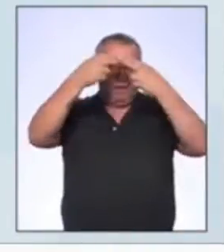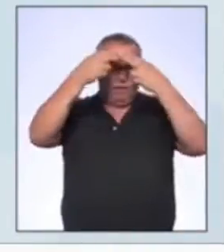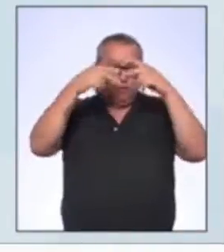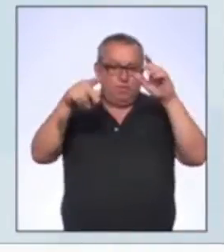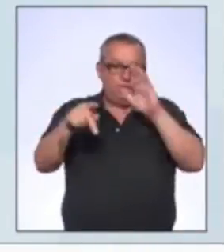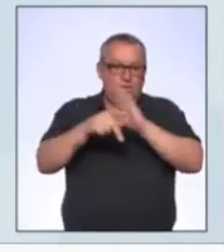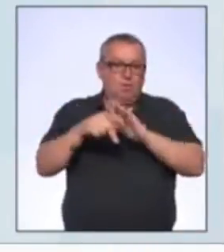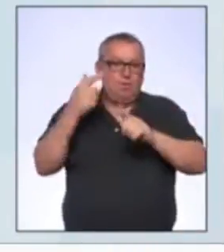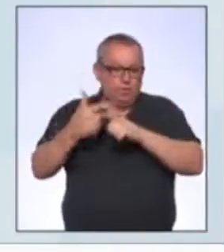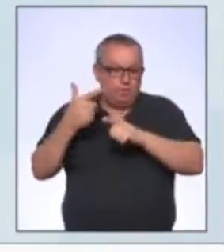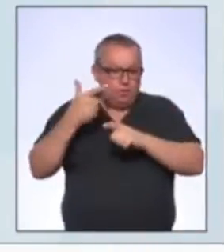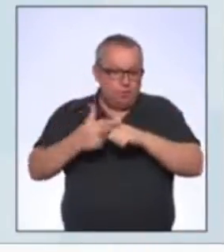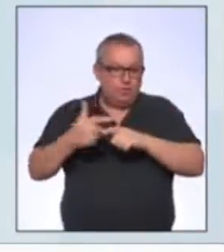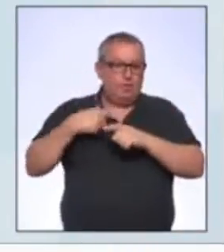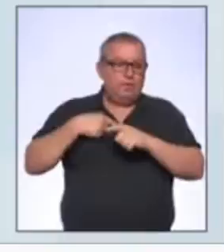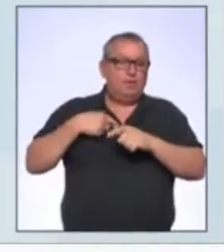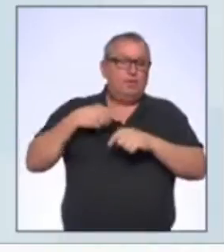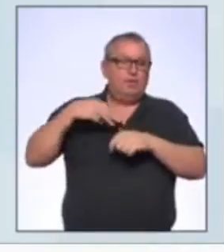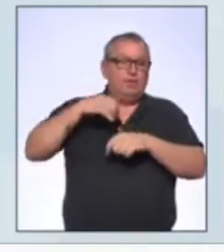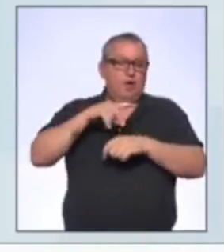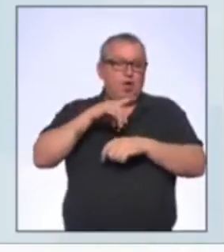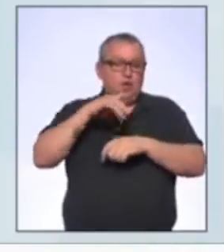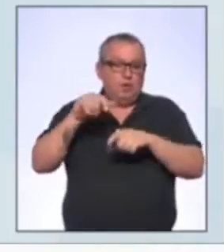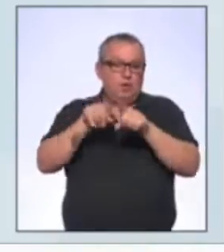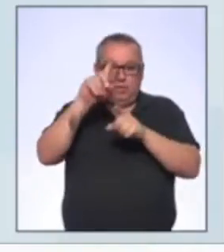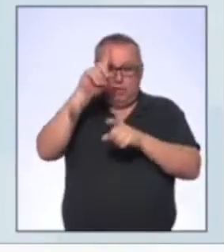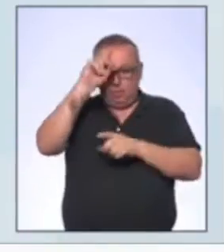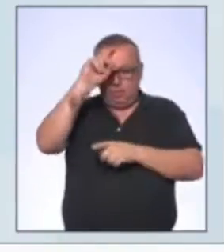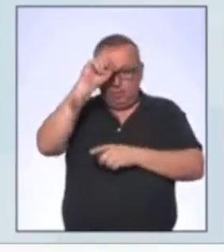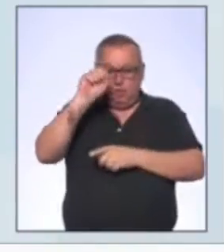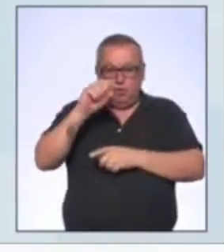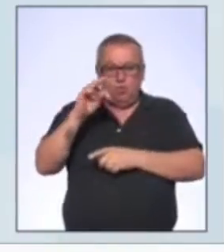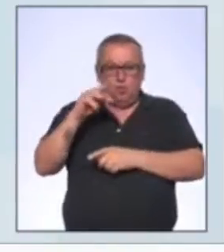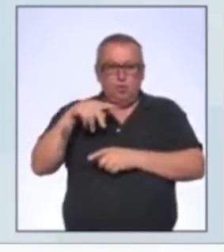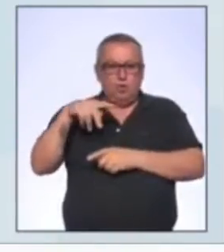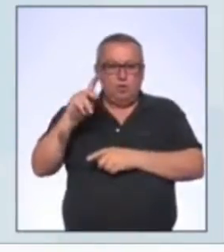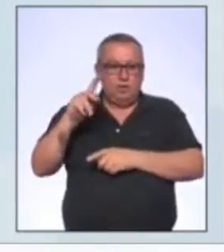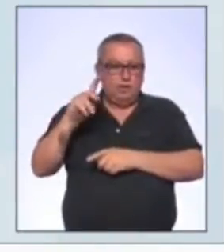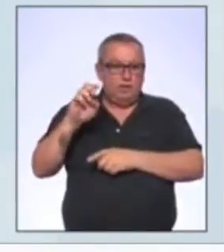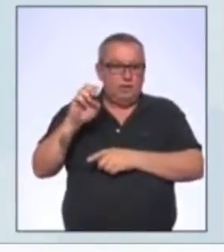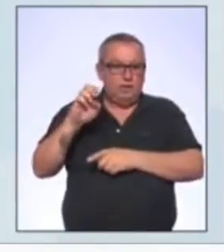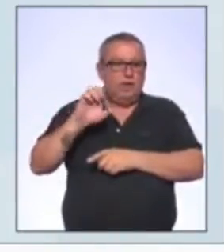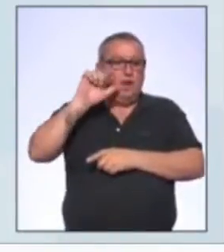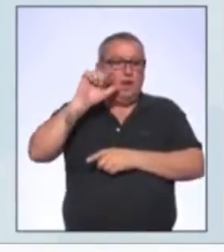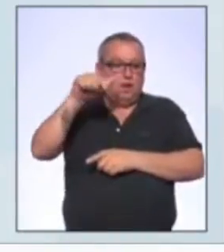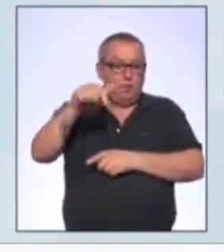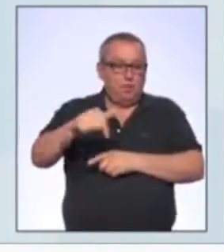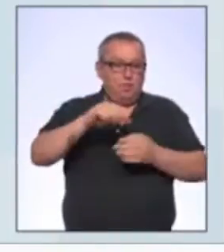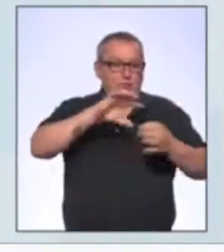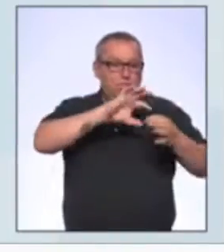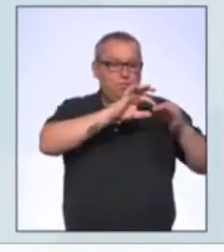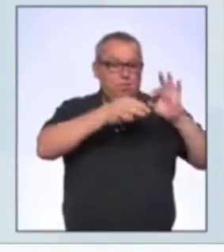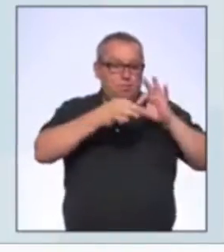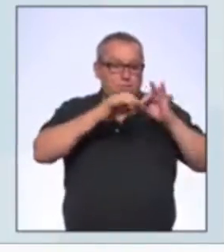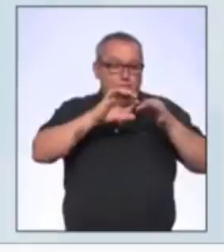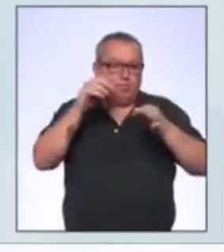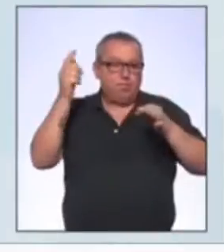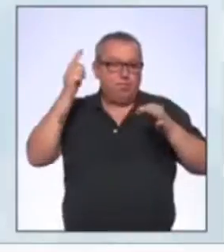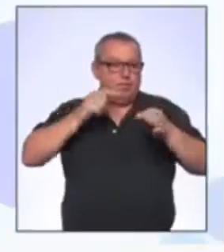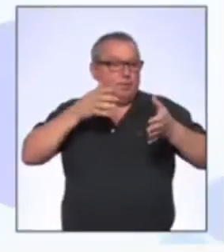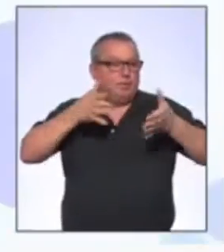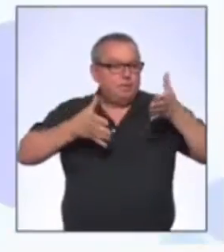dentro do hospital de stoke mandeville depois disso o esporte paralímpico ganhar ia a